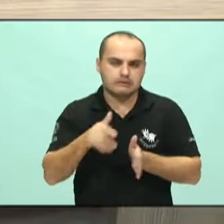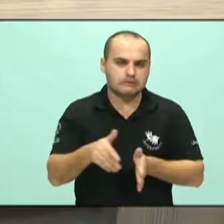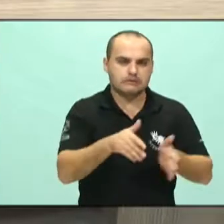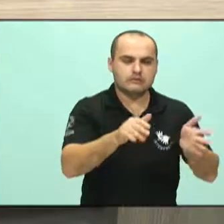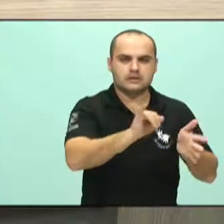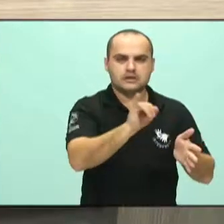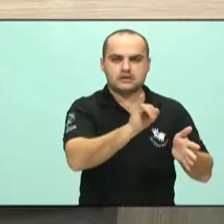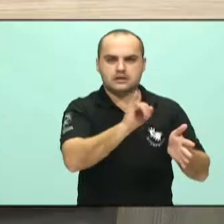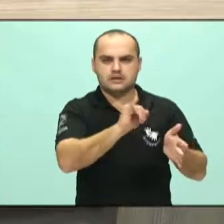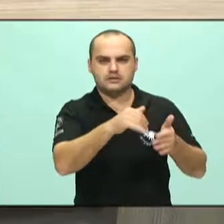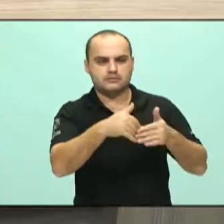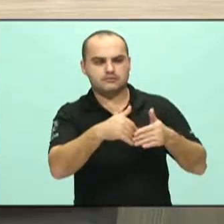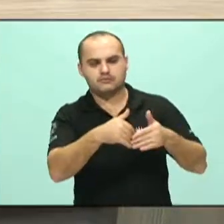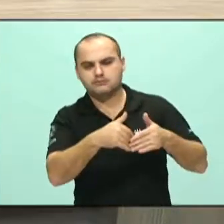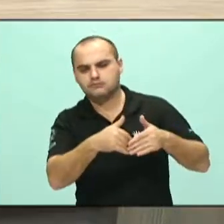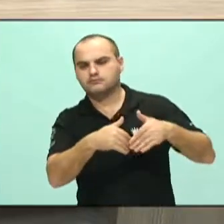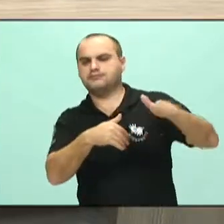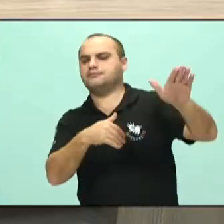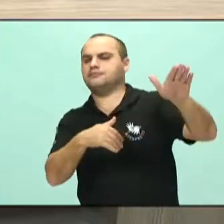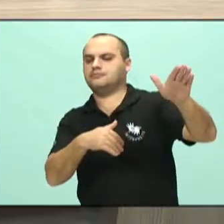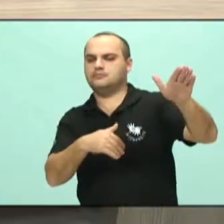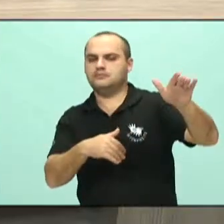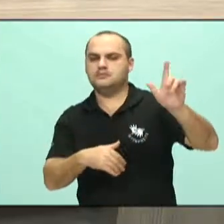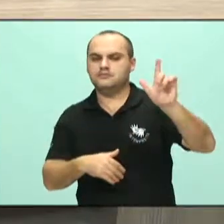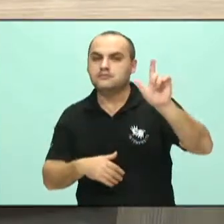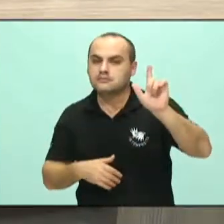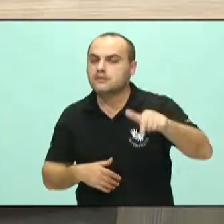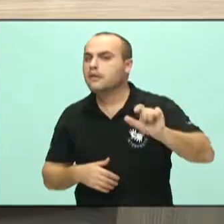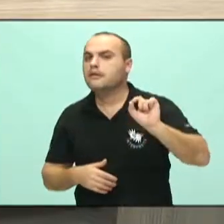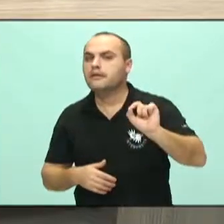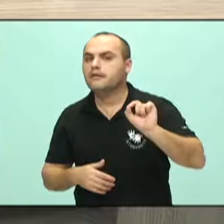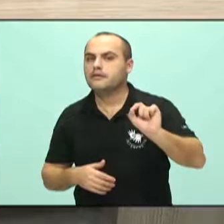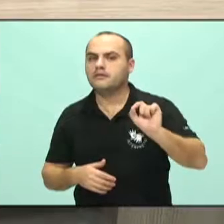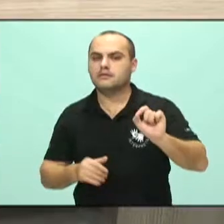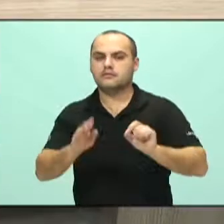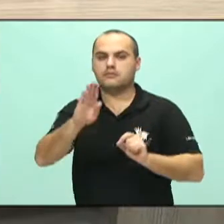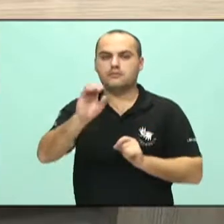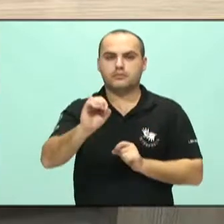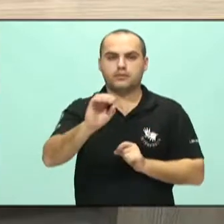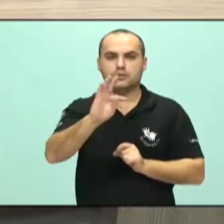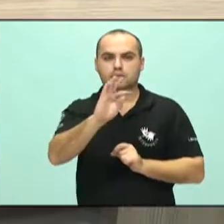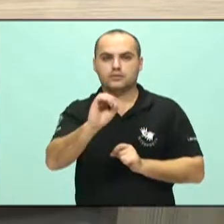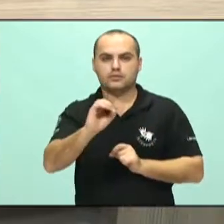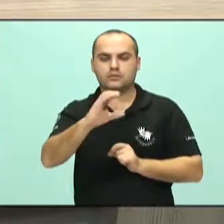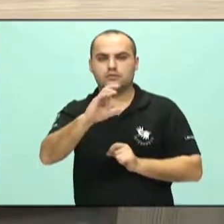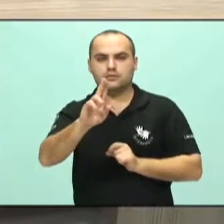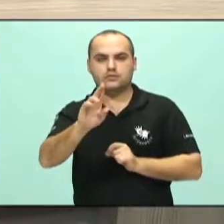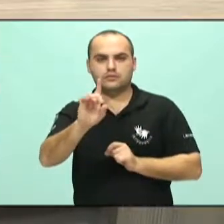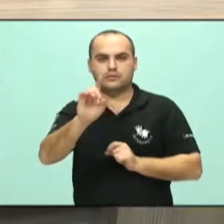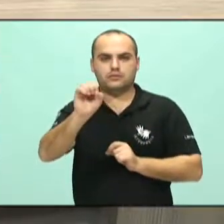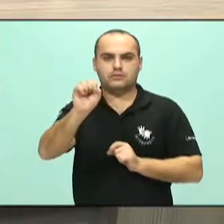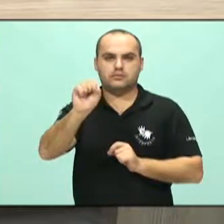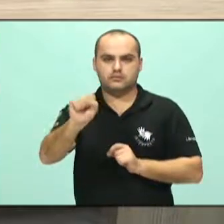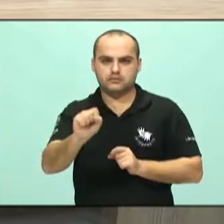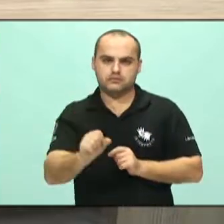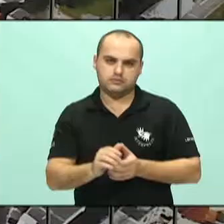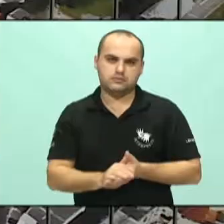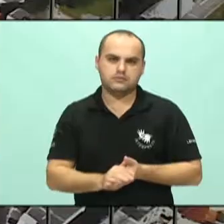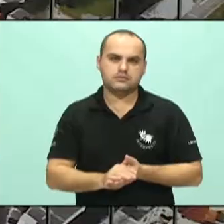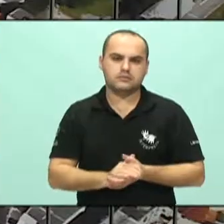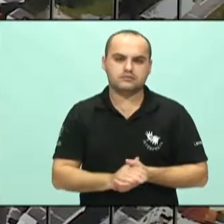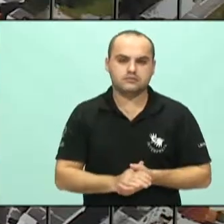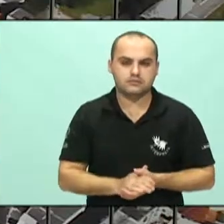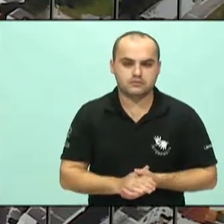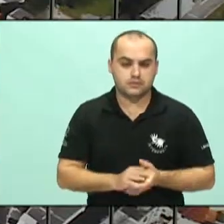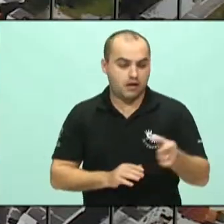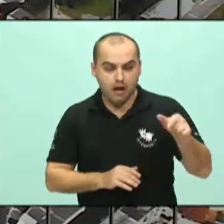Mirim para dentro, eram os botocudos, ou choclengues, né? Eram esses